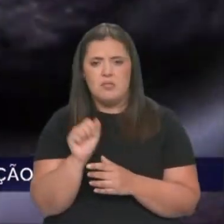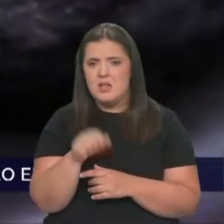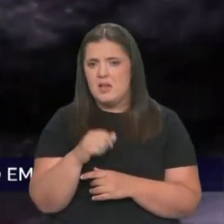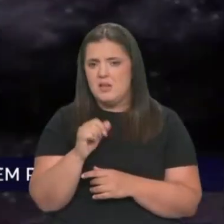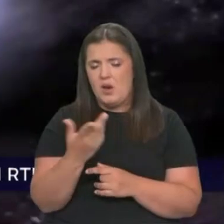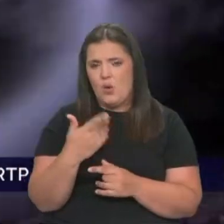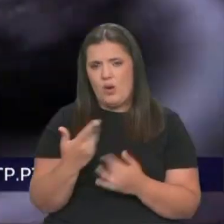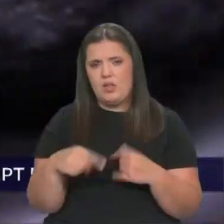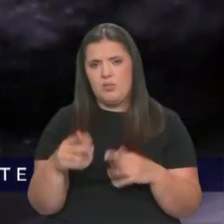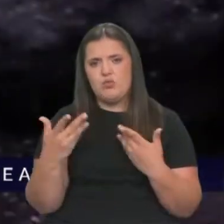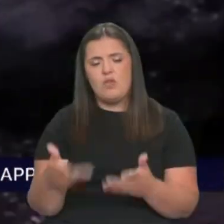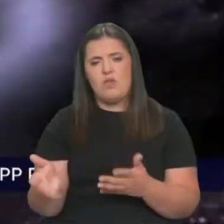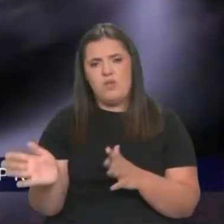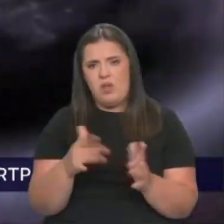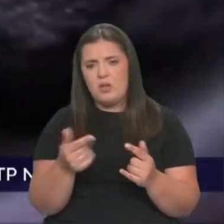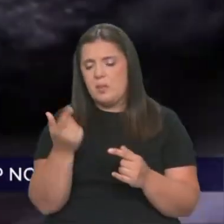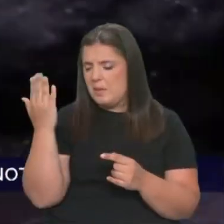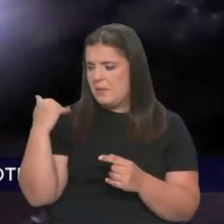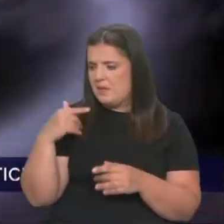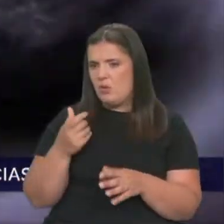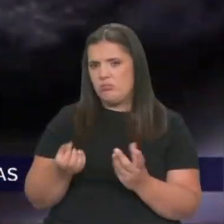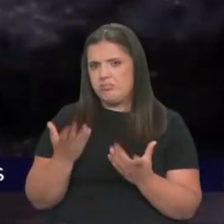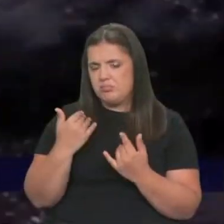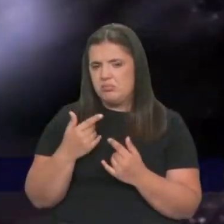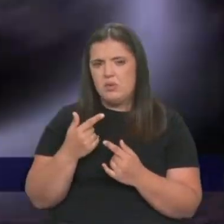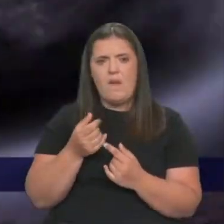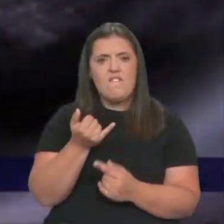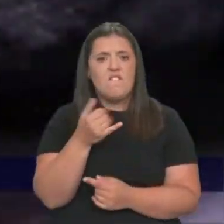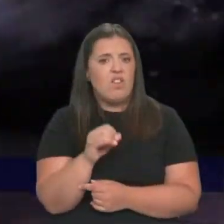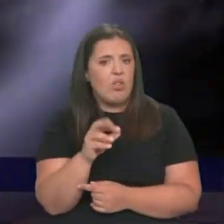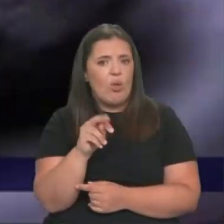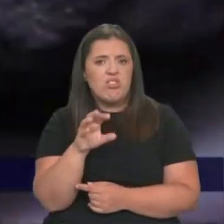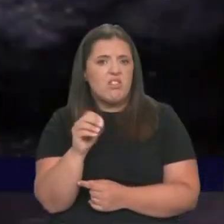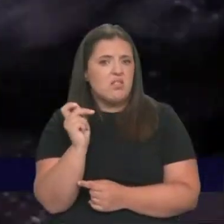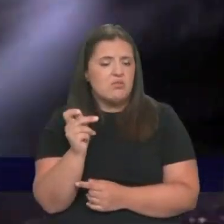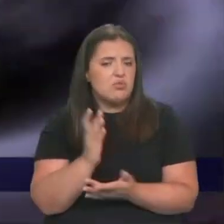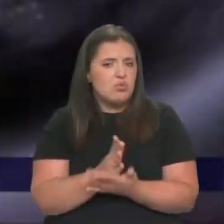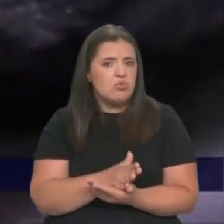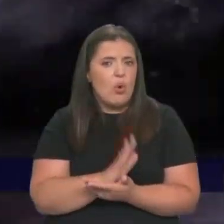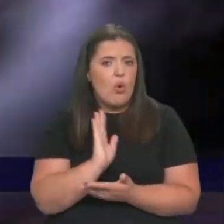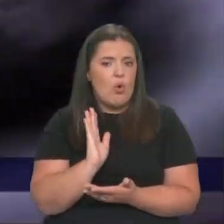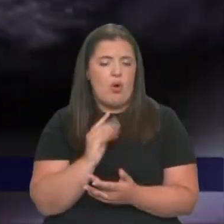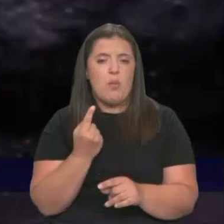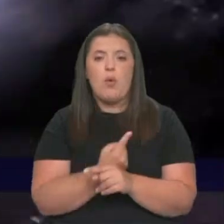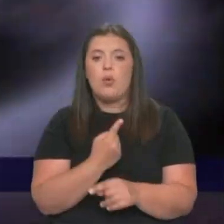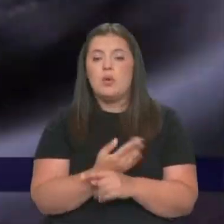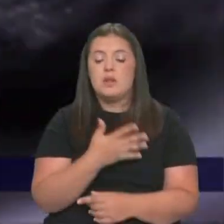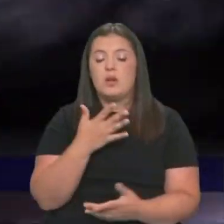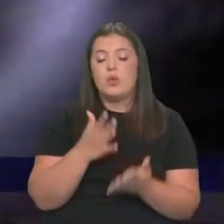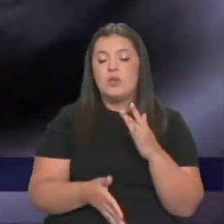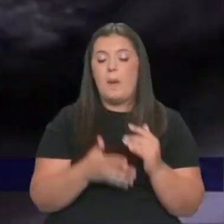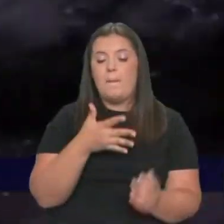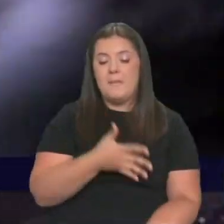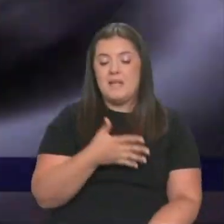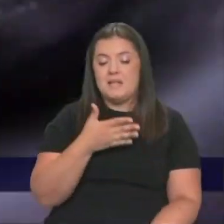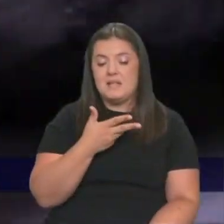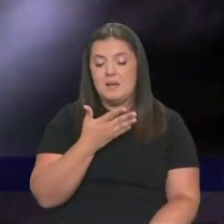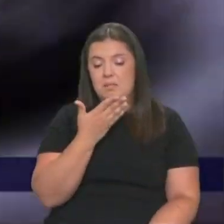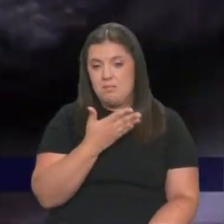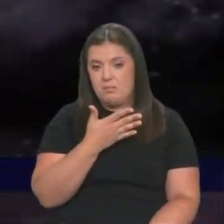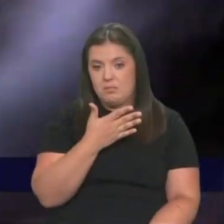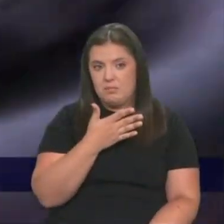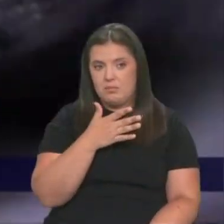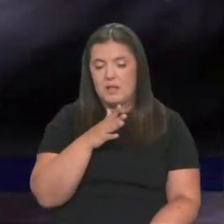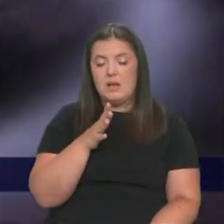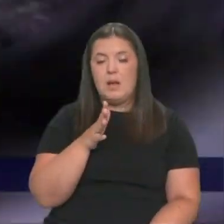temos vento, mas que apareceu apenas há cerca de 20 ou 30 anos. Portanto, repara algo que aconteceu em 1181. Só agora